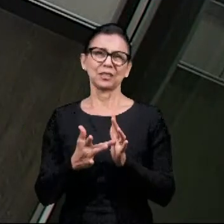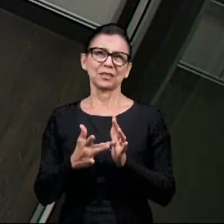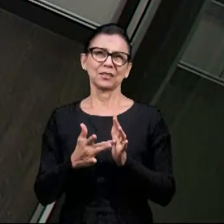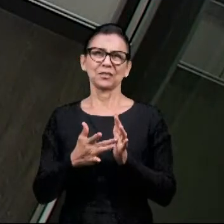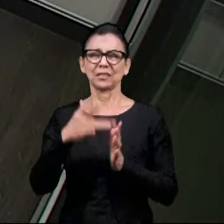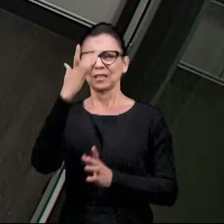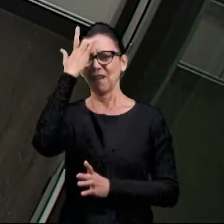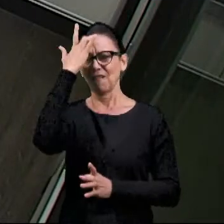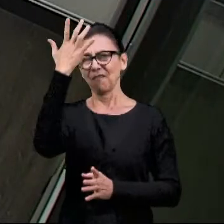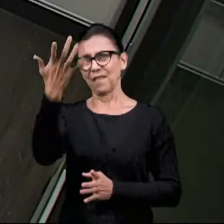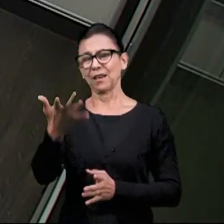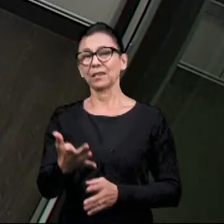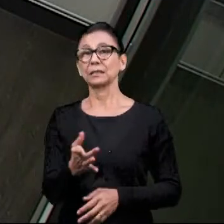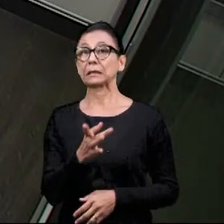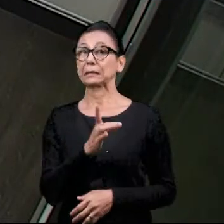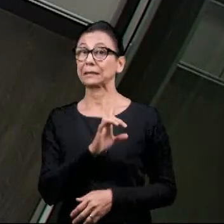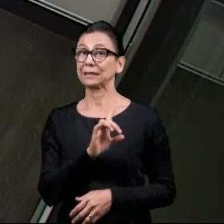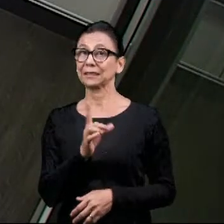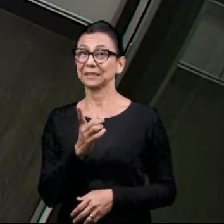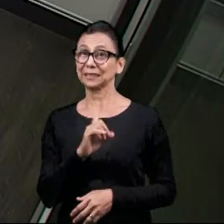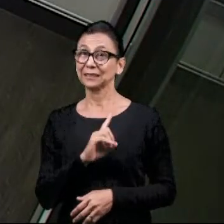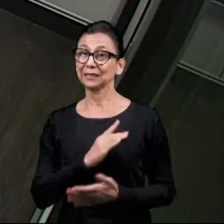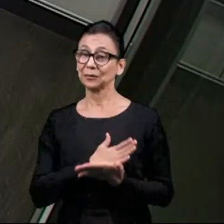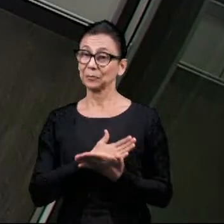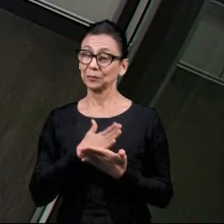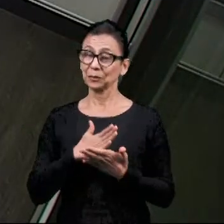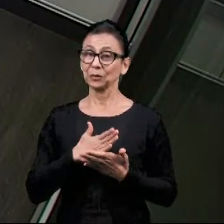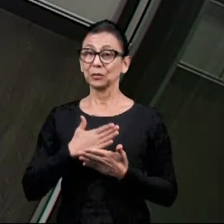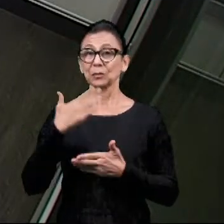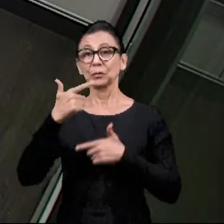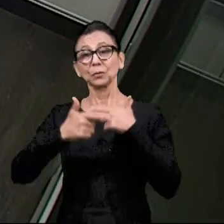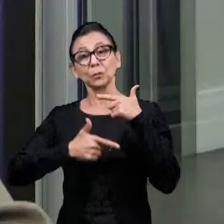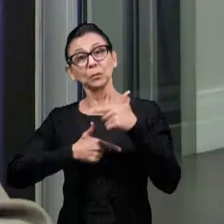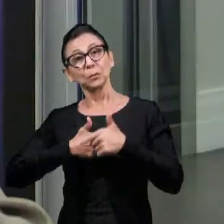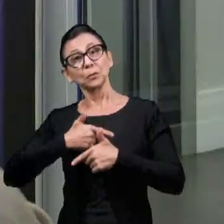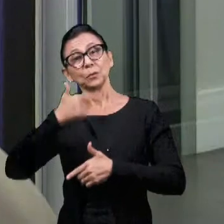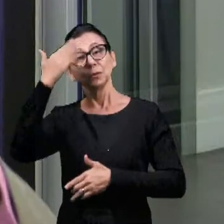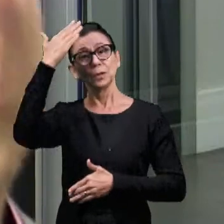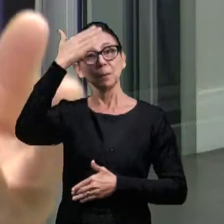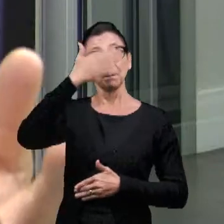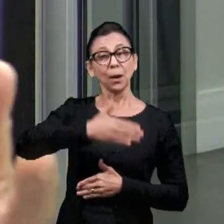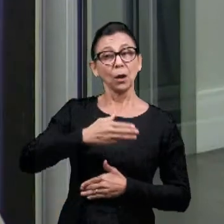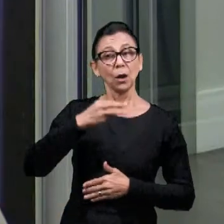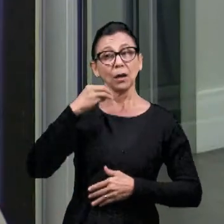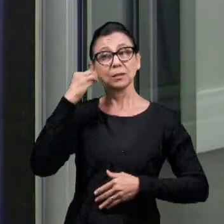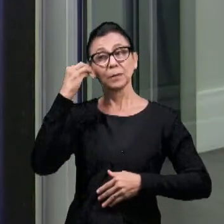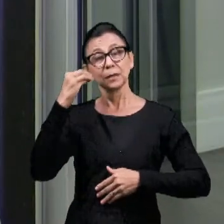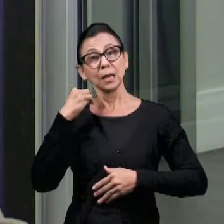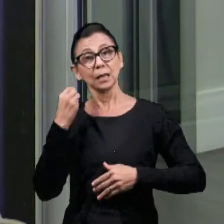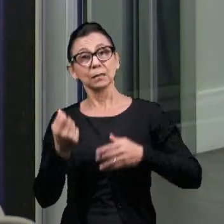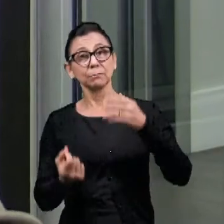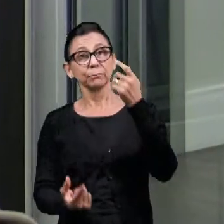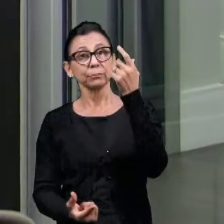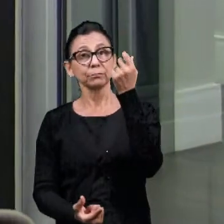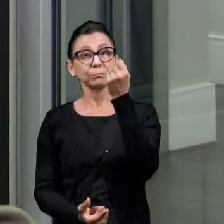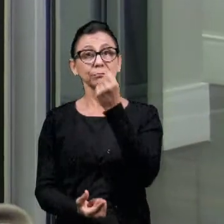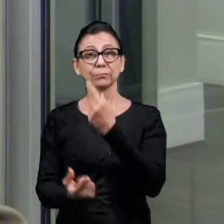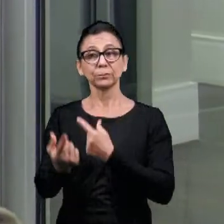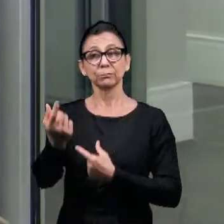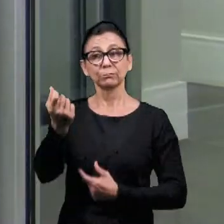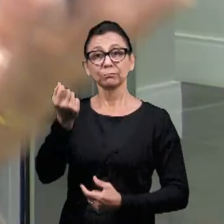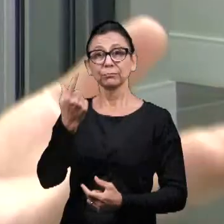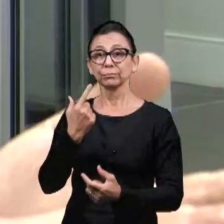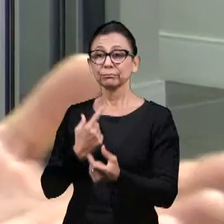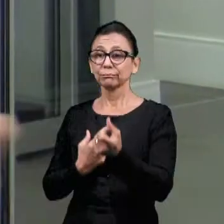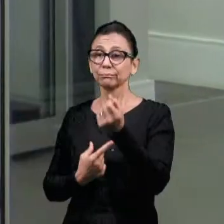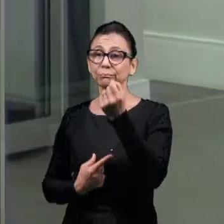foi não. Aí vieram as provas, as lutas, né? Uma experiência aqui, outra ali, e tinha hora que parecia que não